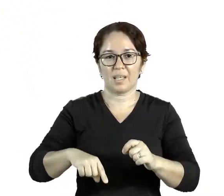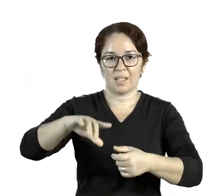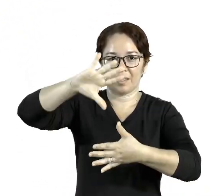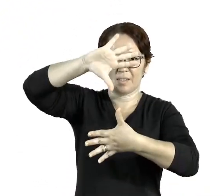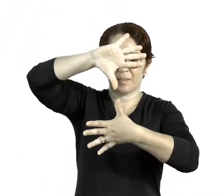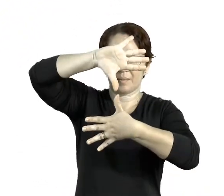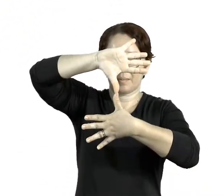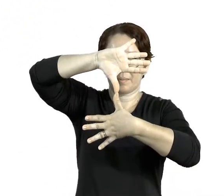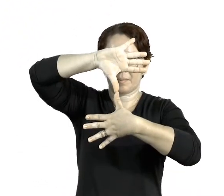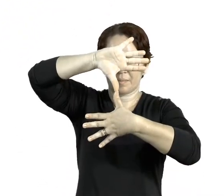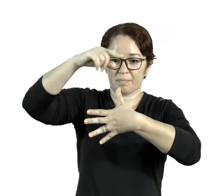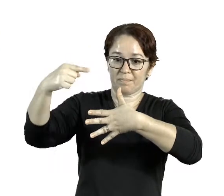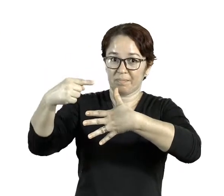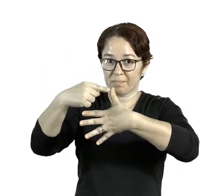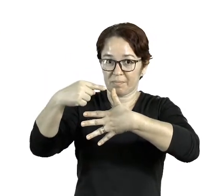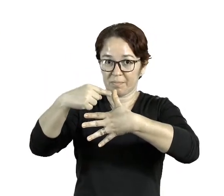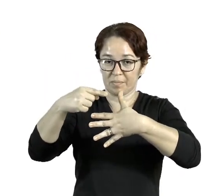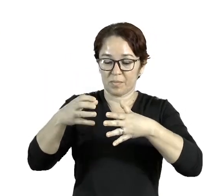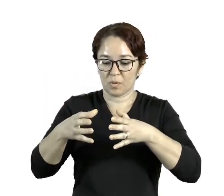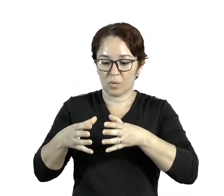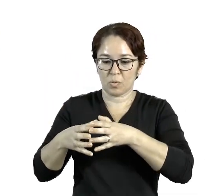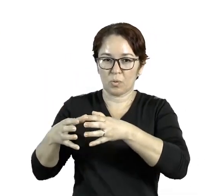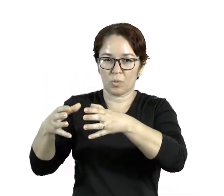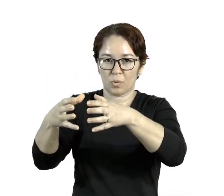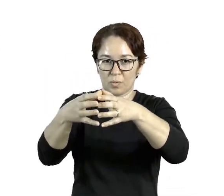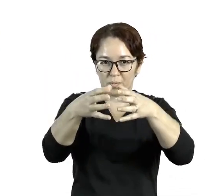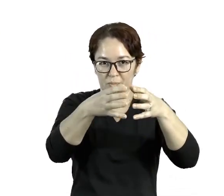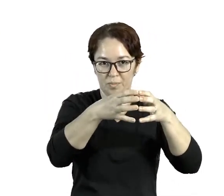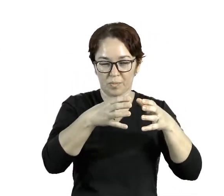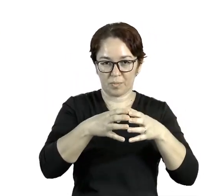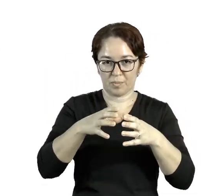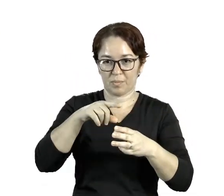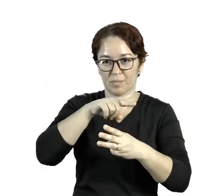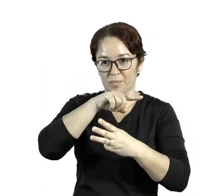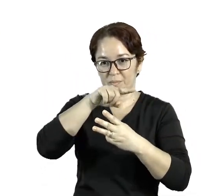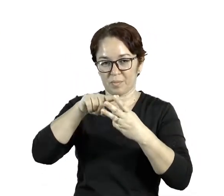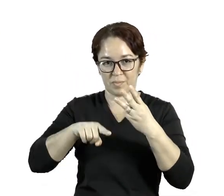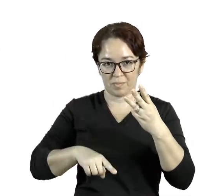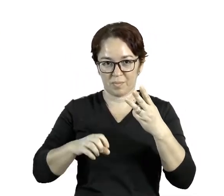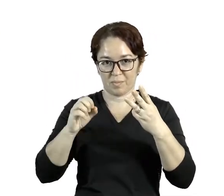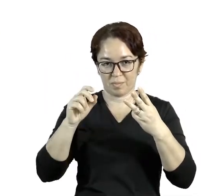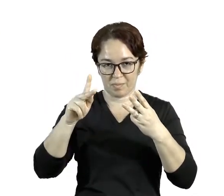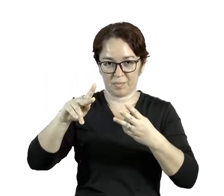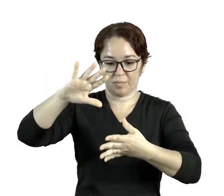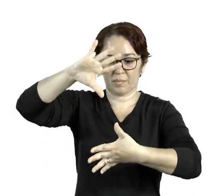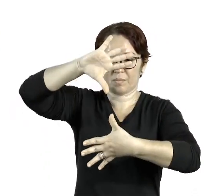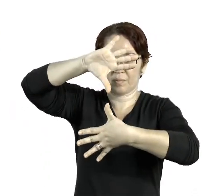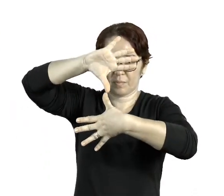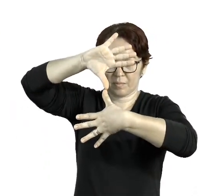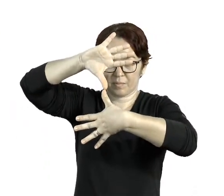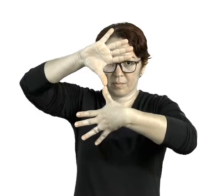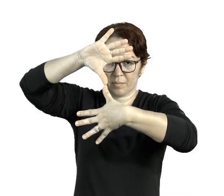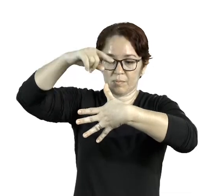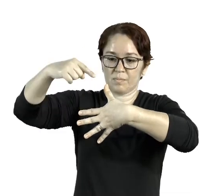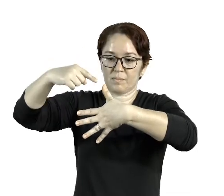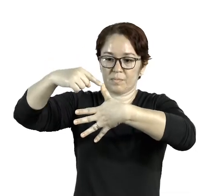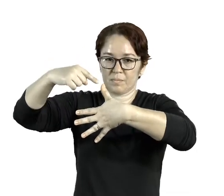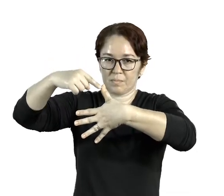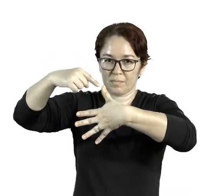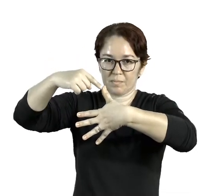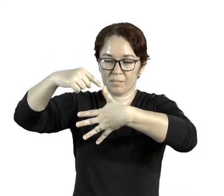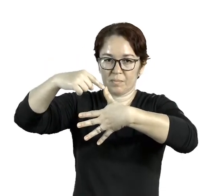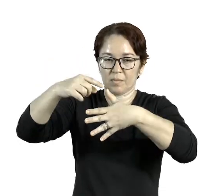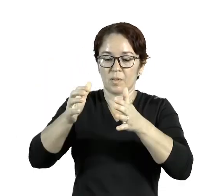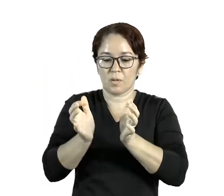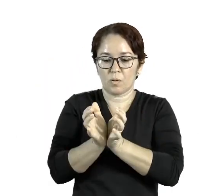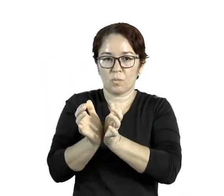tá? Professor, mas como assim povos mesoamericanos? Ah, simples, vou explicar para vocês de uma forma bem simples. Eram os povos que foram encontrados,